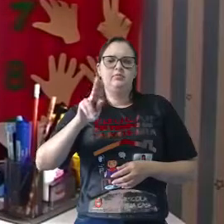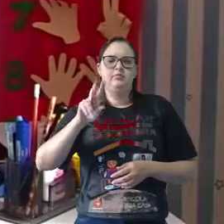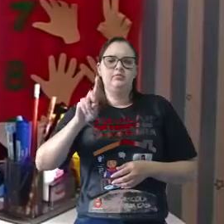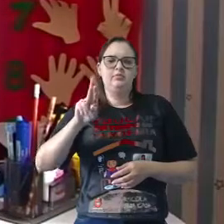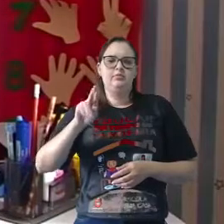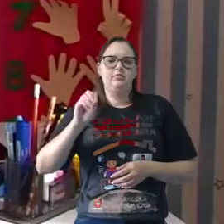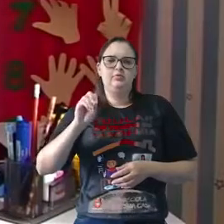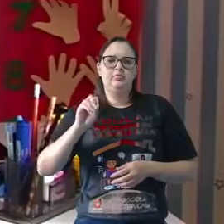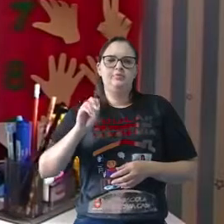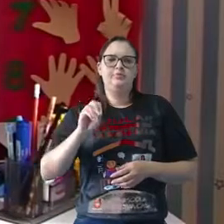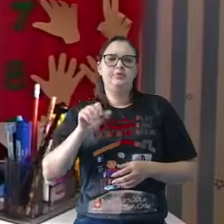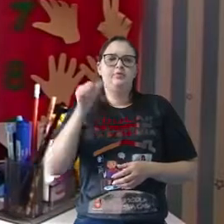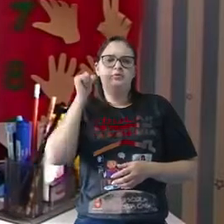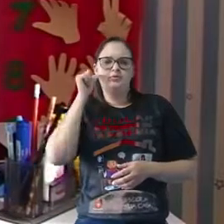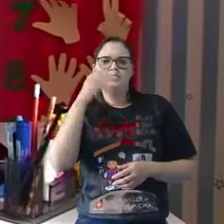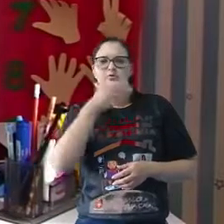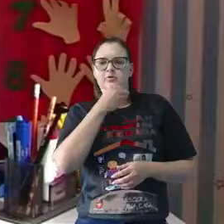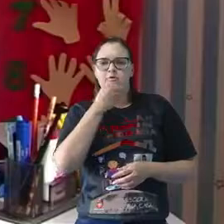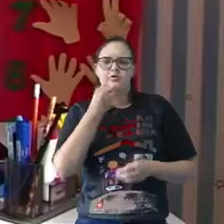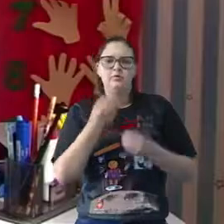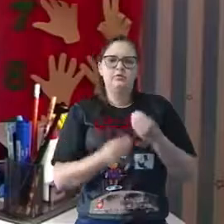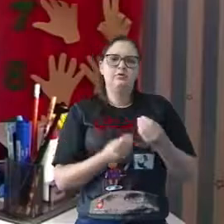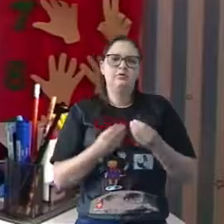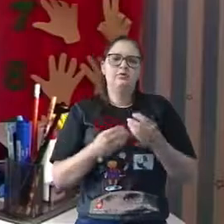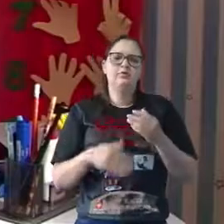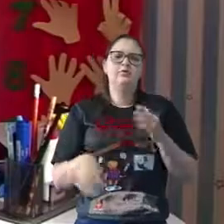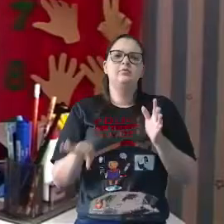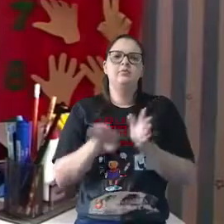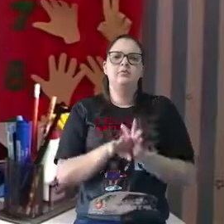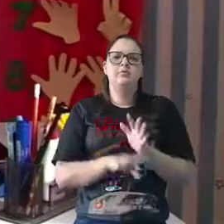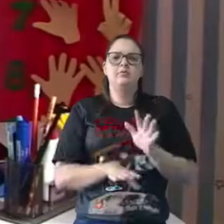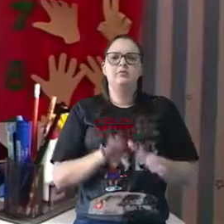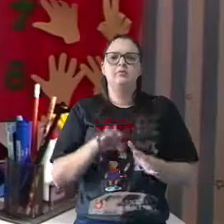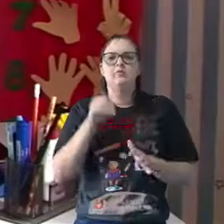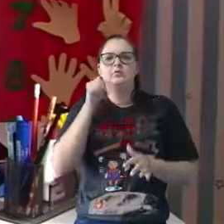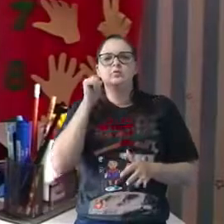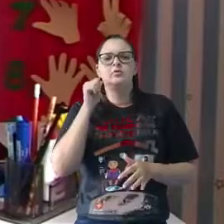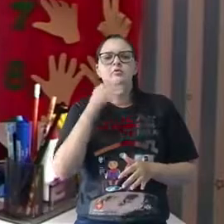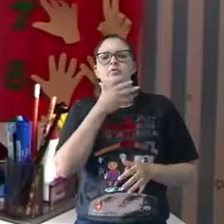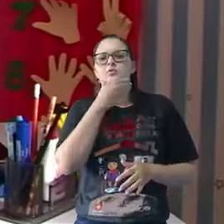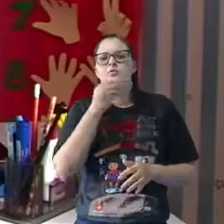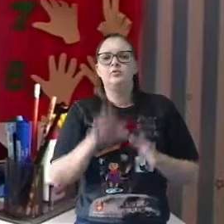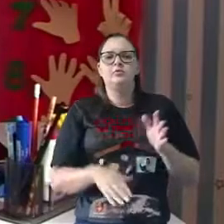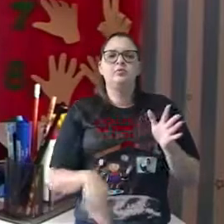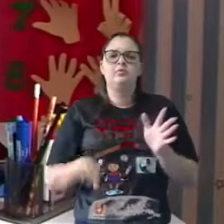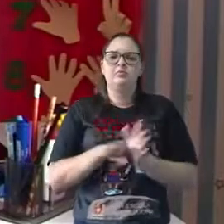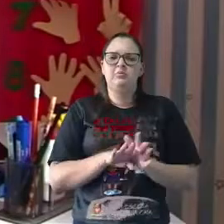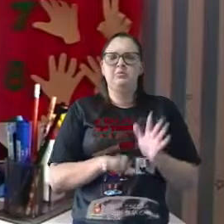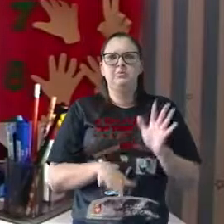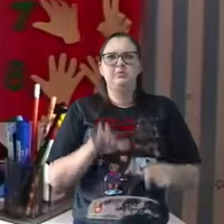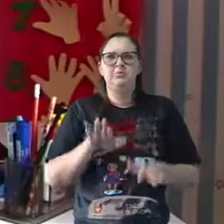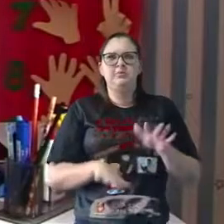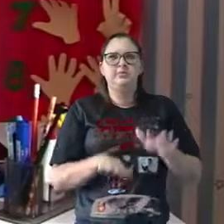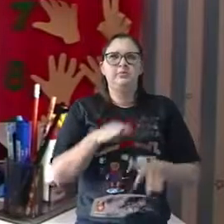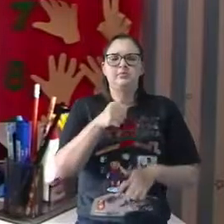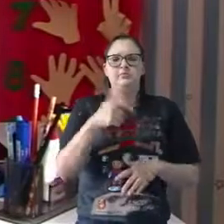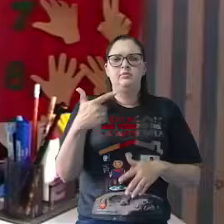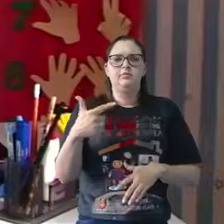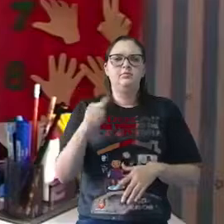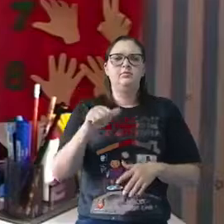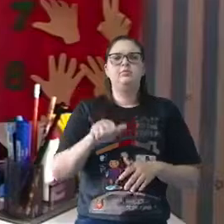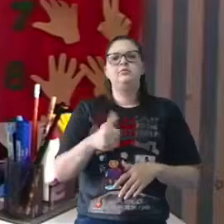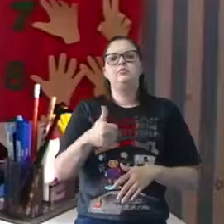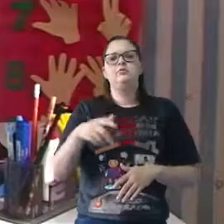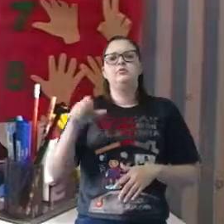E a puberdade, ela se inicia nos meninos, geralmente entre os 12 até os 18 anos, e ela traz